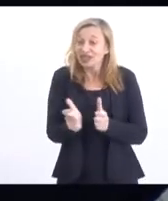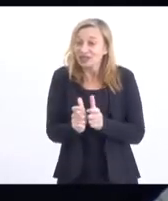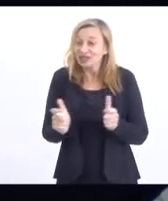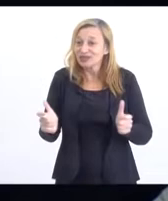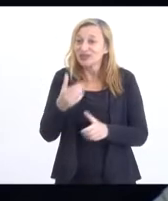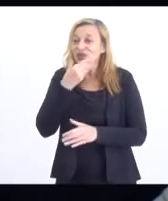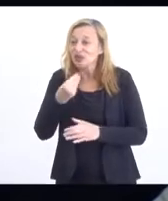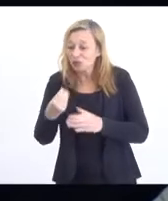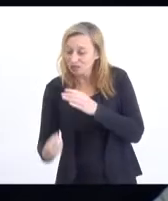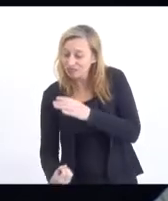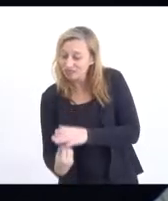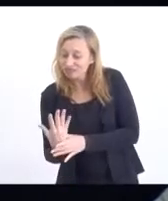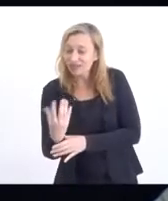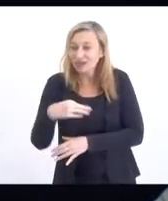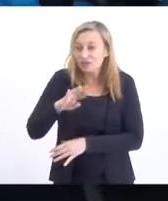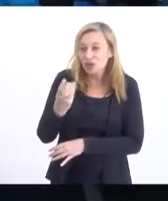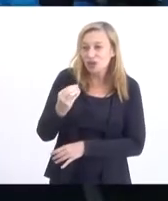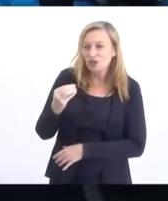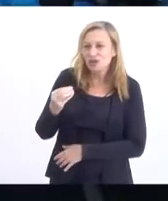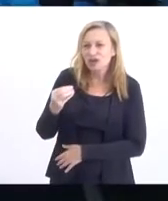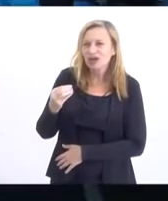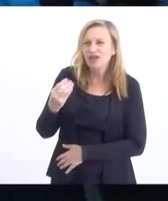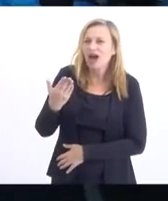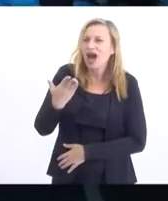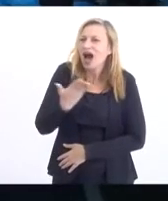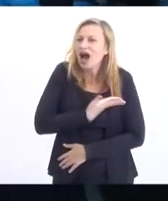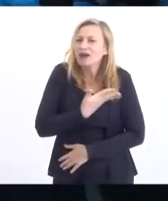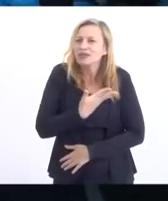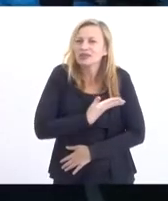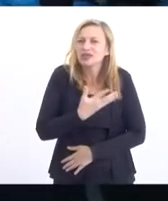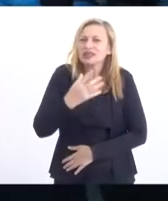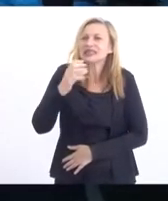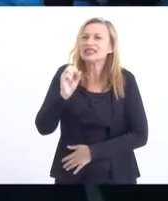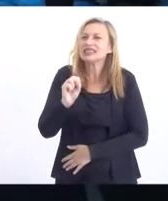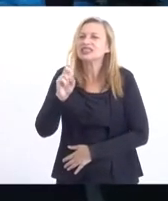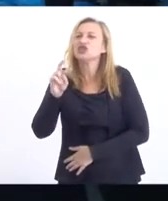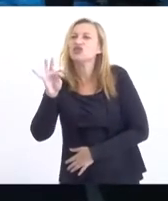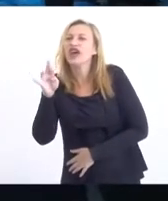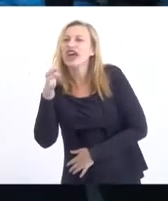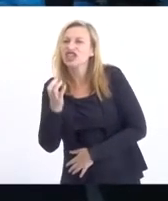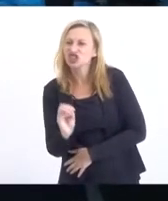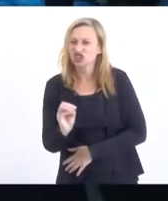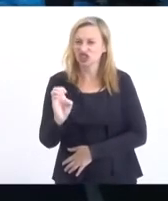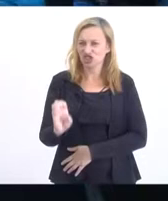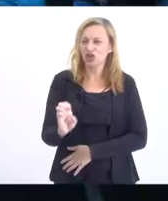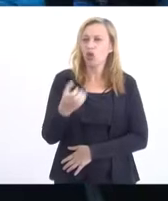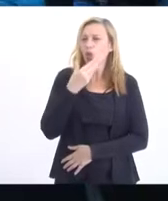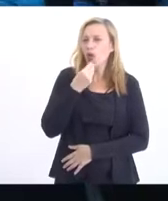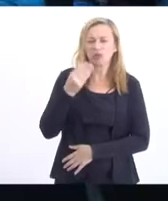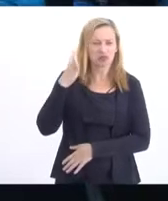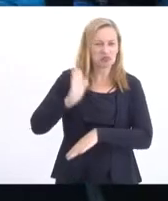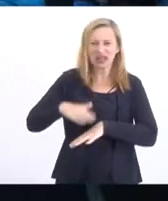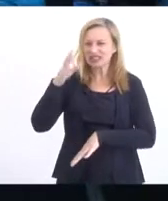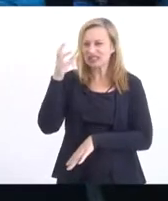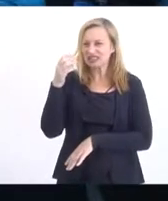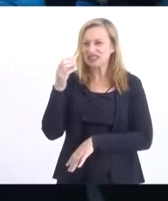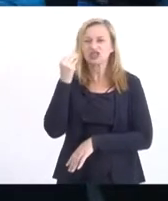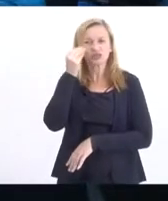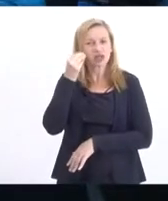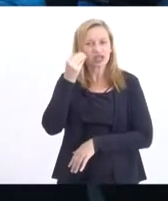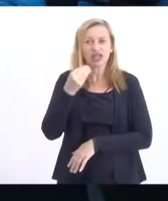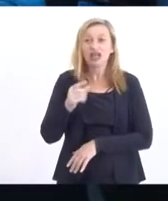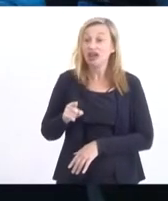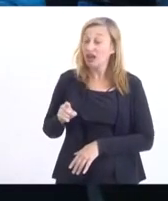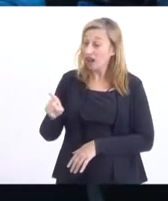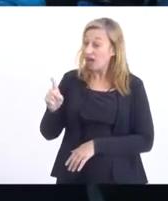milho, meu querido Silvestre, que é o homem mais experiente que nós temos aqui. E o milho dele era